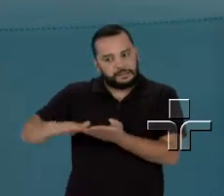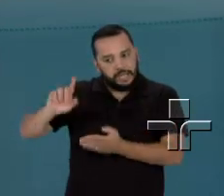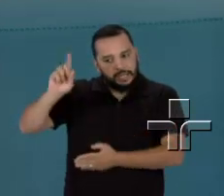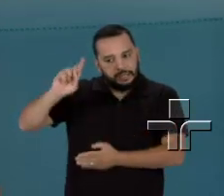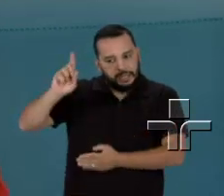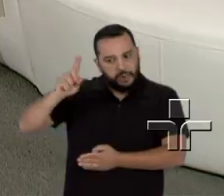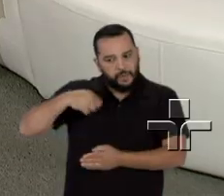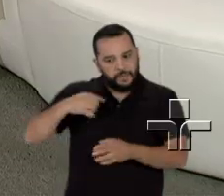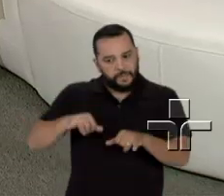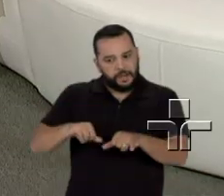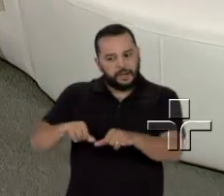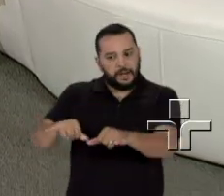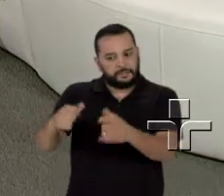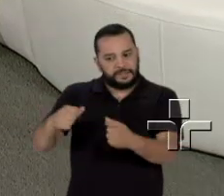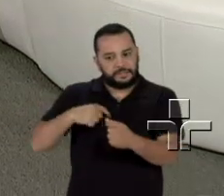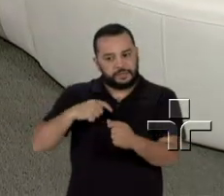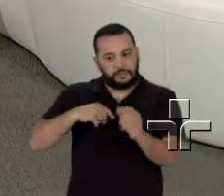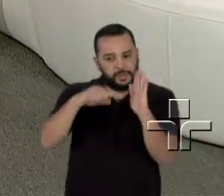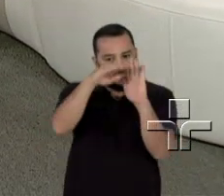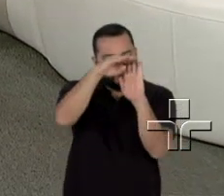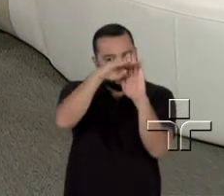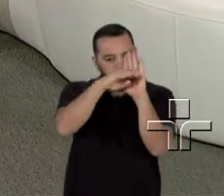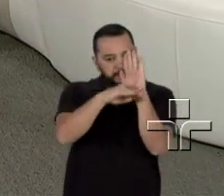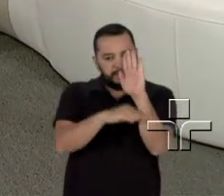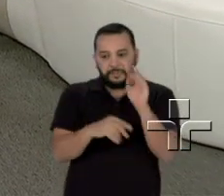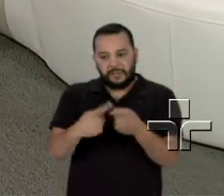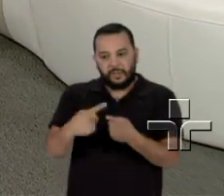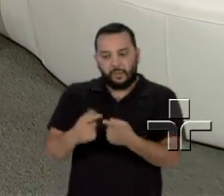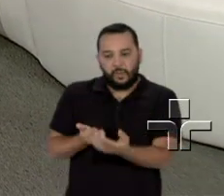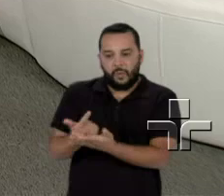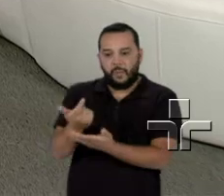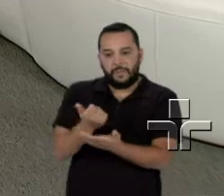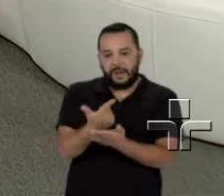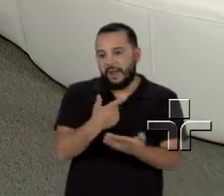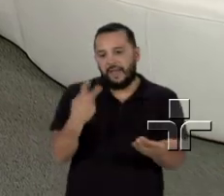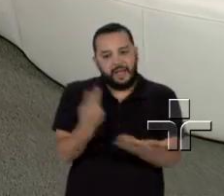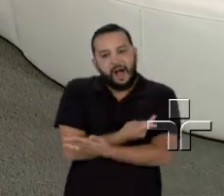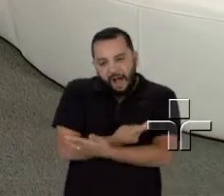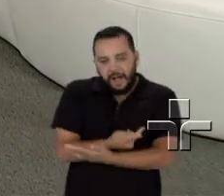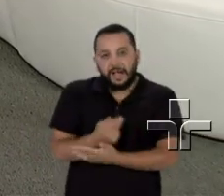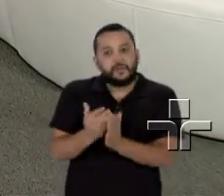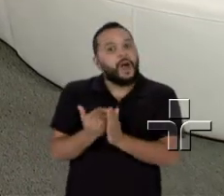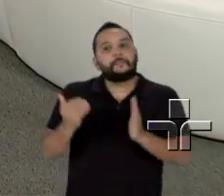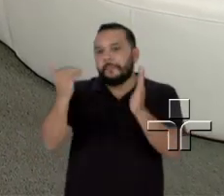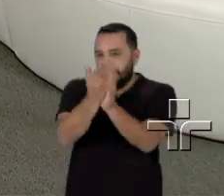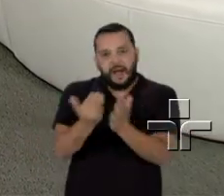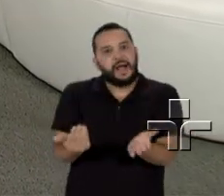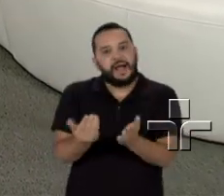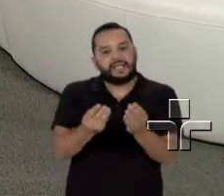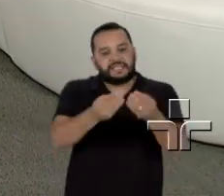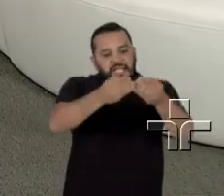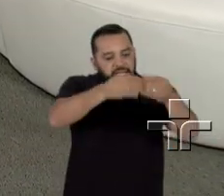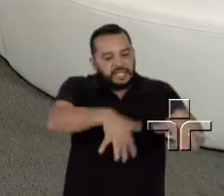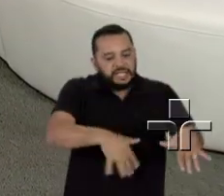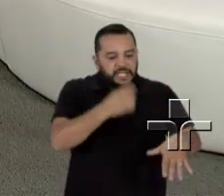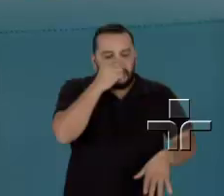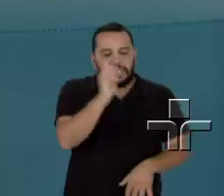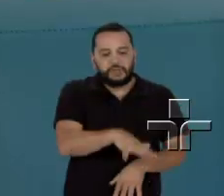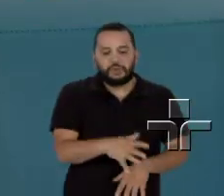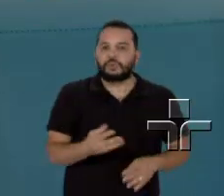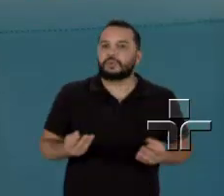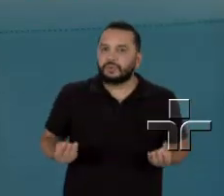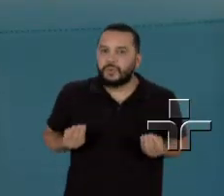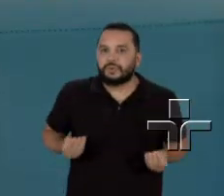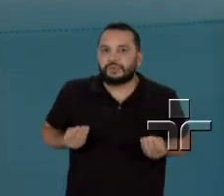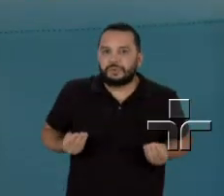não vou para o supermercado sem ter uma lista porque senão vou comprar coisa mais coisa menos coisa mais vai pro lixo então esse tipo de